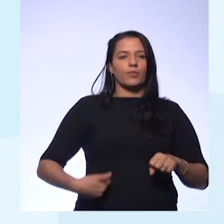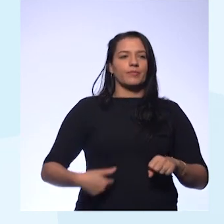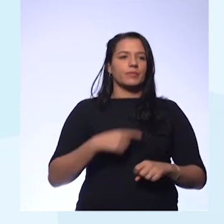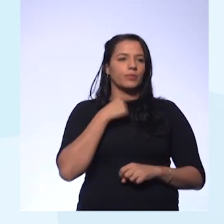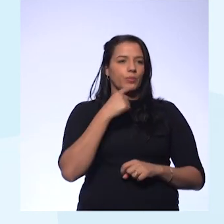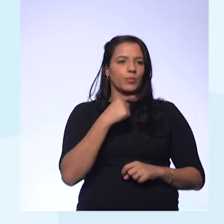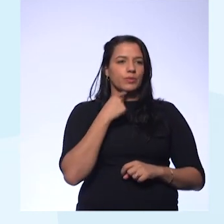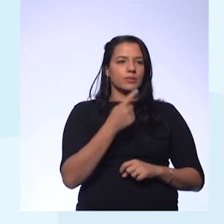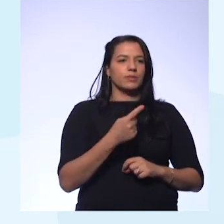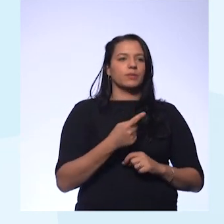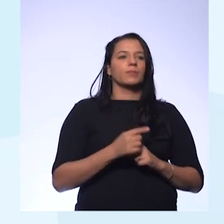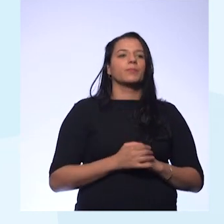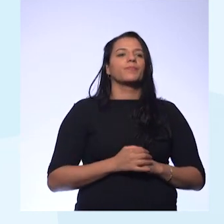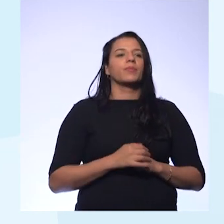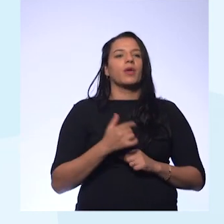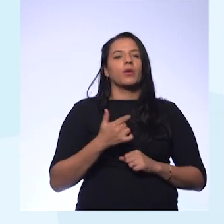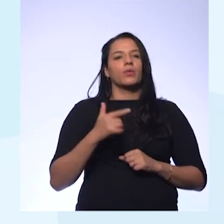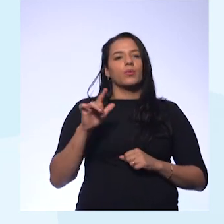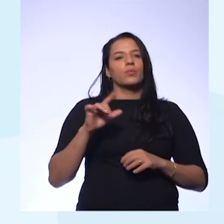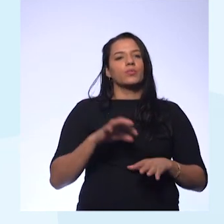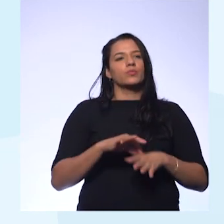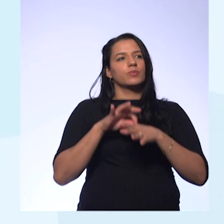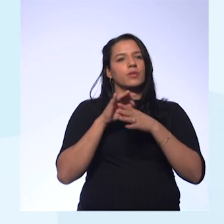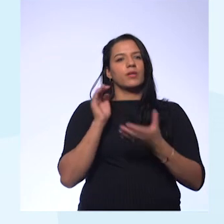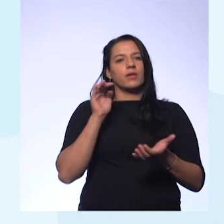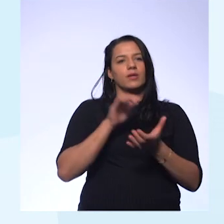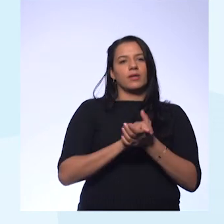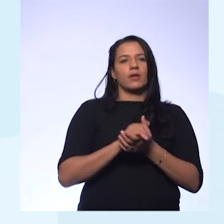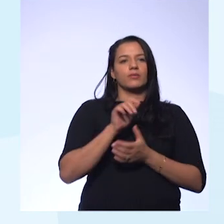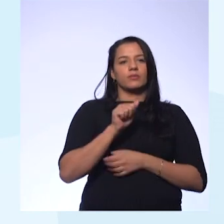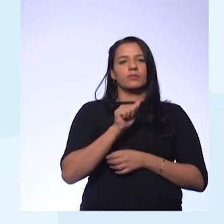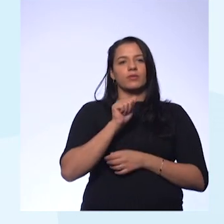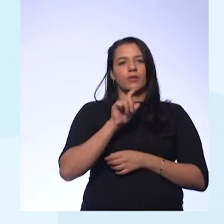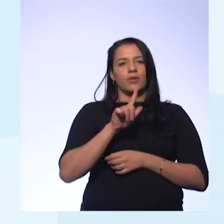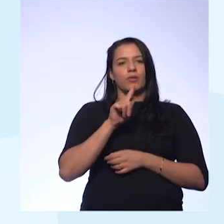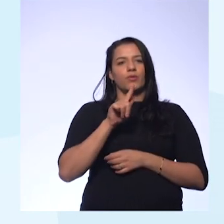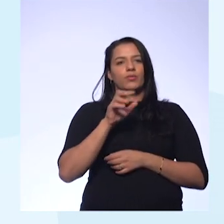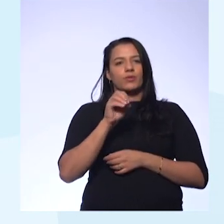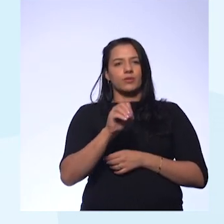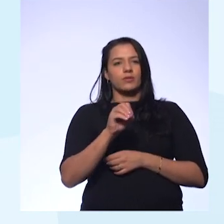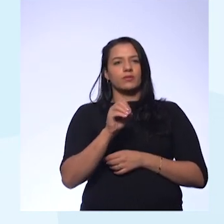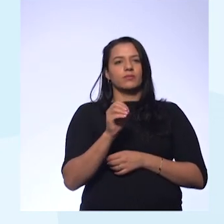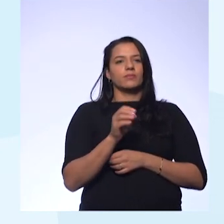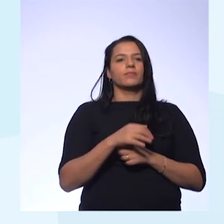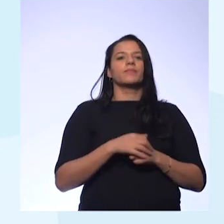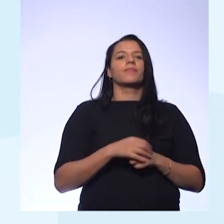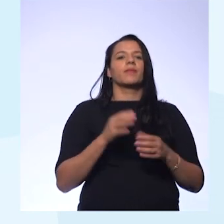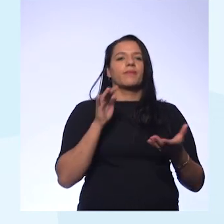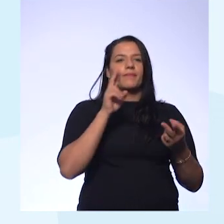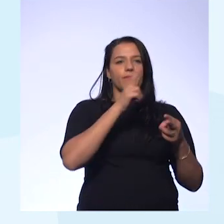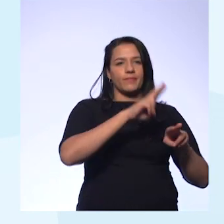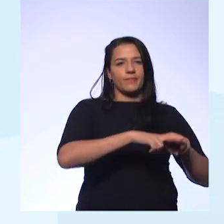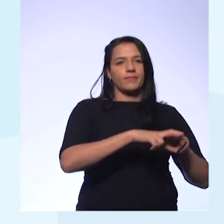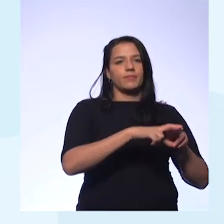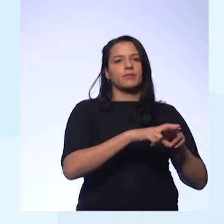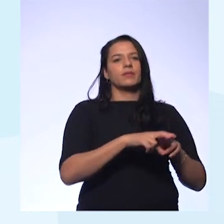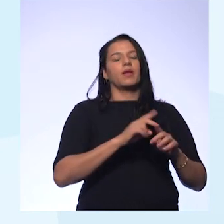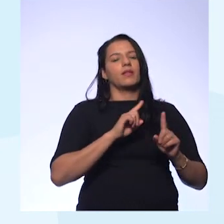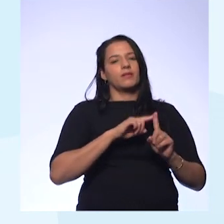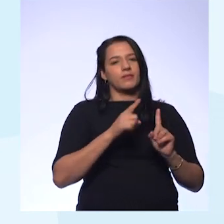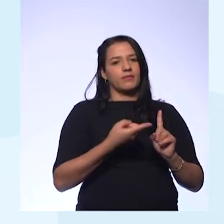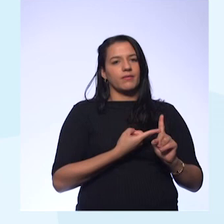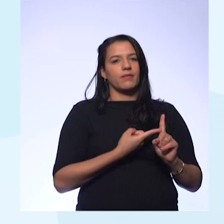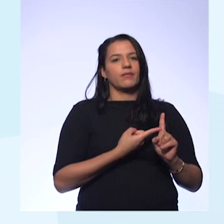Luiz Carlos Prestes e a sua esposa Olga Benário Prestes, foram presos. A Olga Benário estava